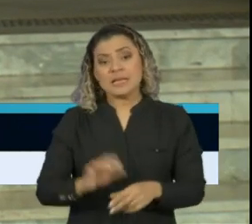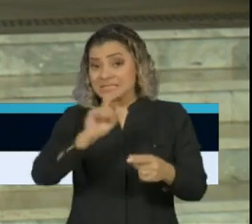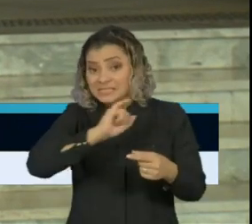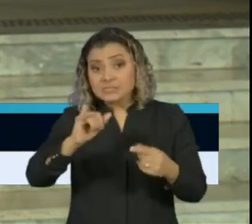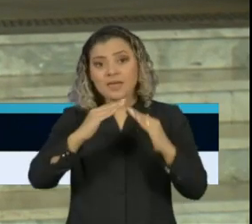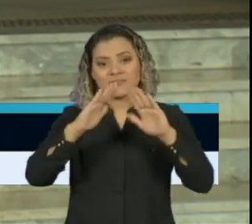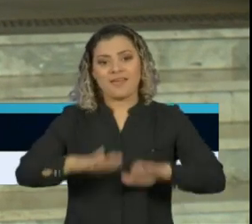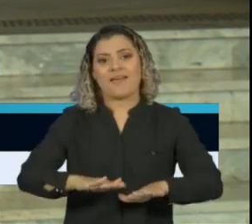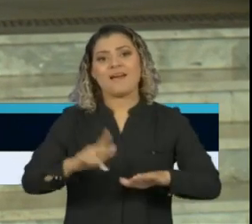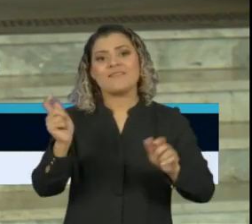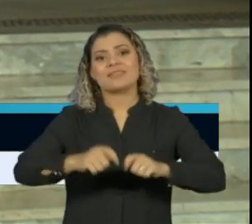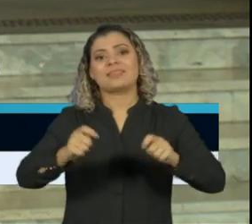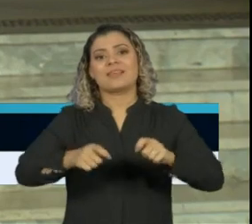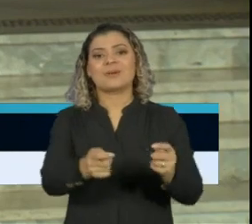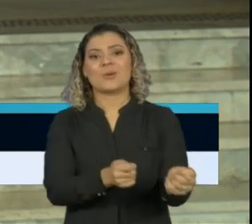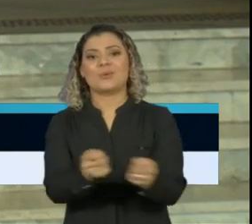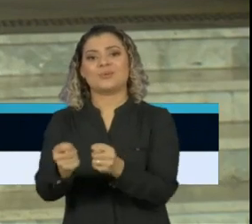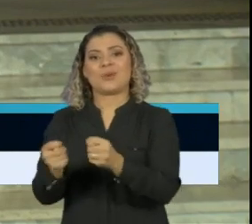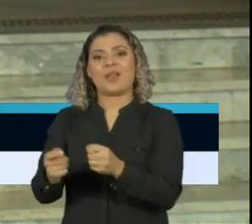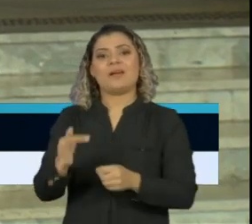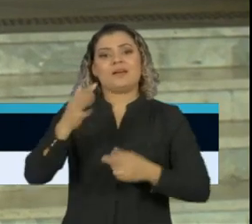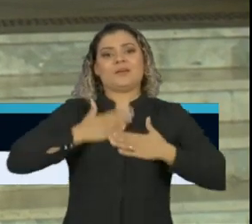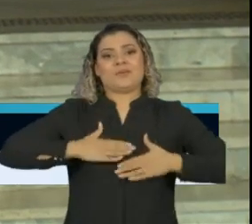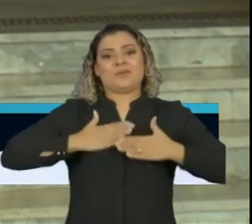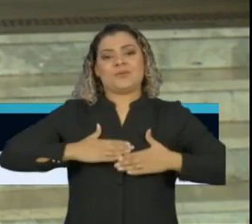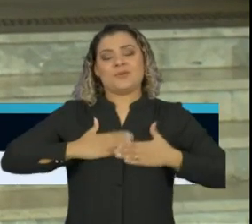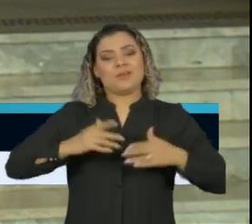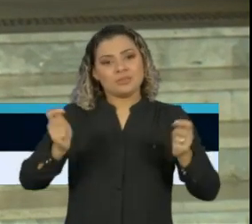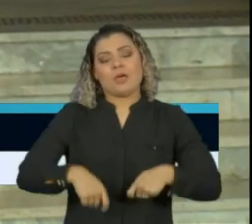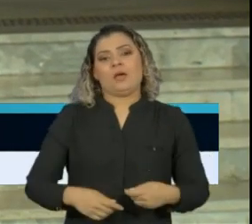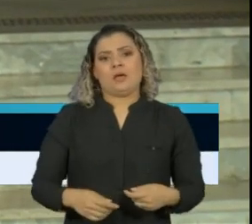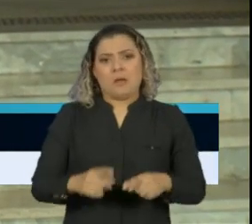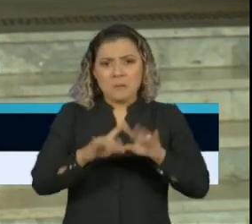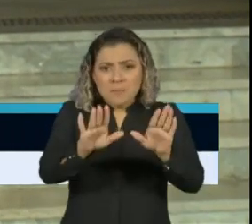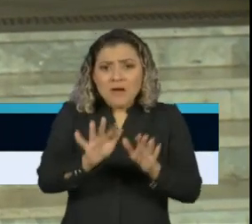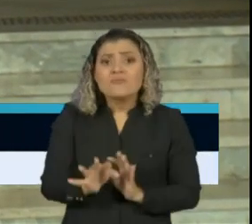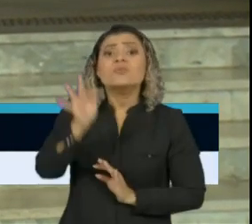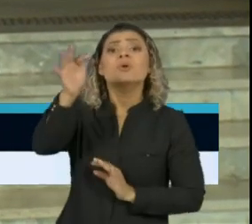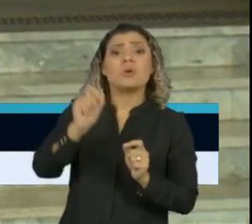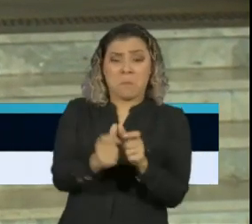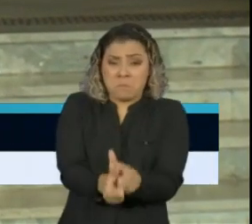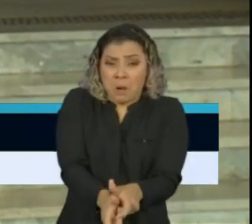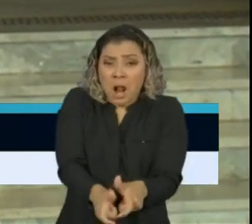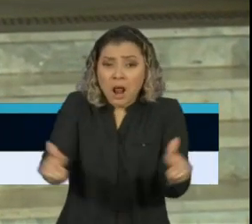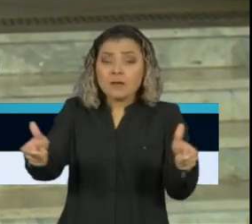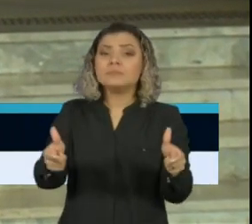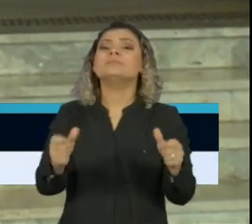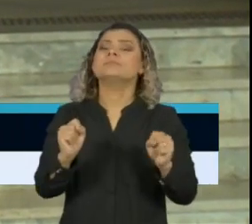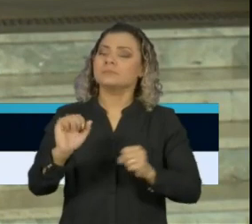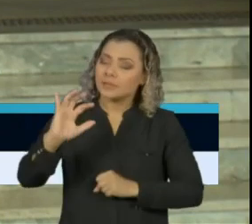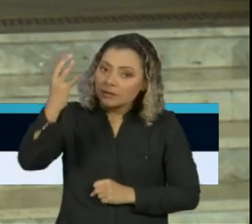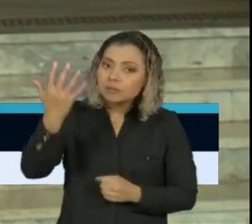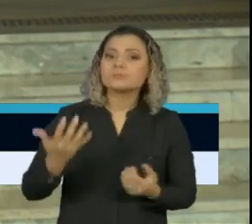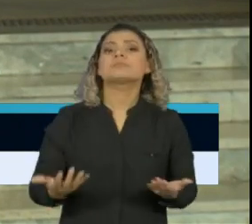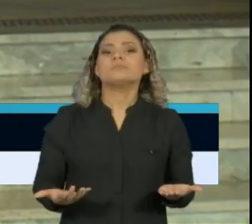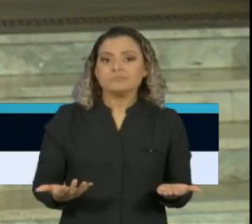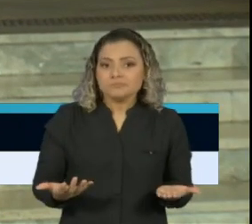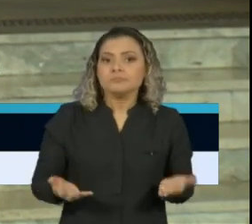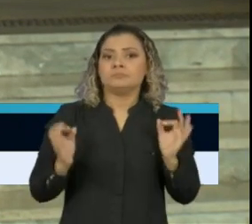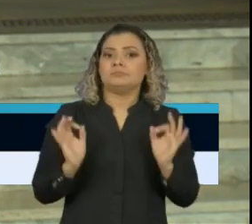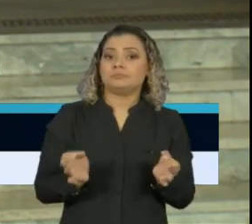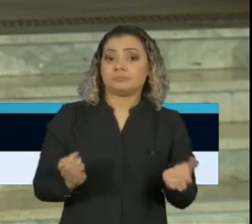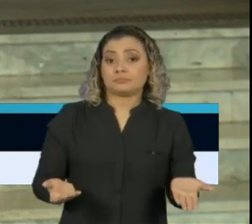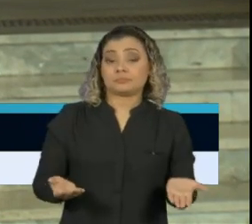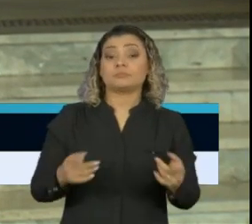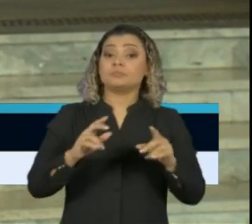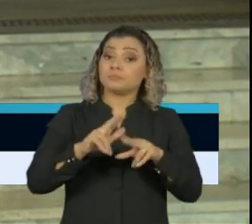curva, e nós podemos nos defrontar não com uma montanha, que é isso que nós pretendemos e teremos essa montanha, mas